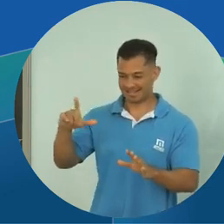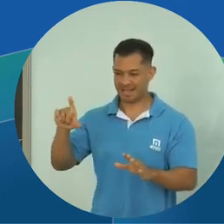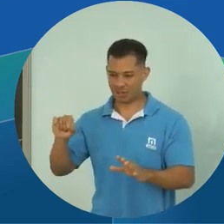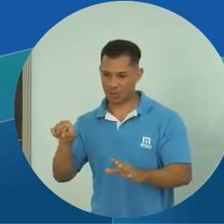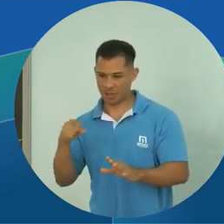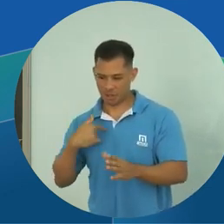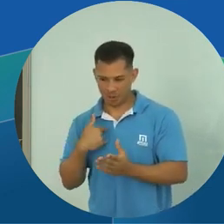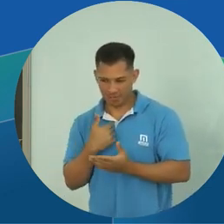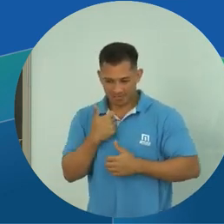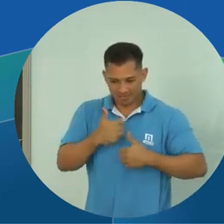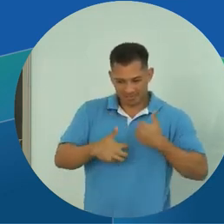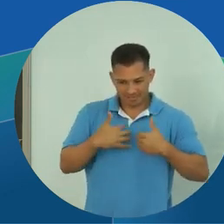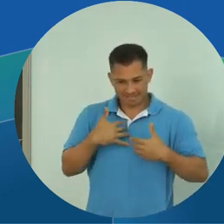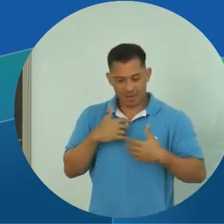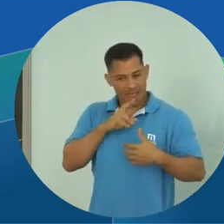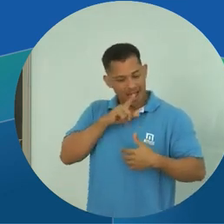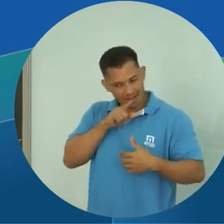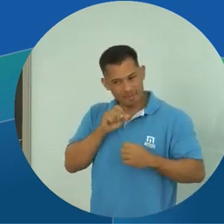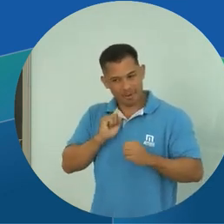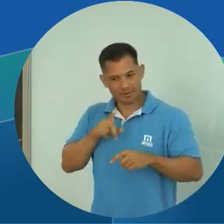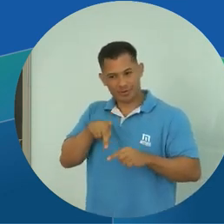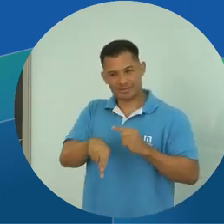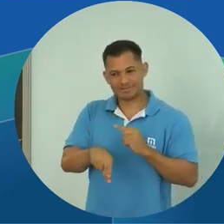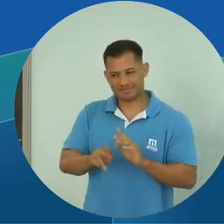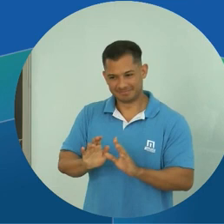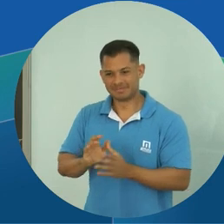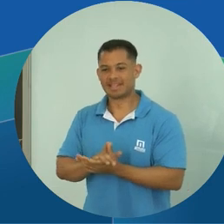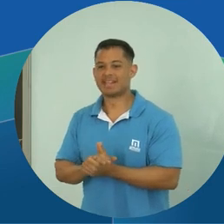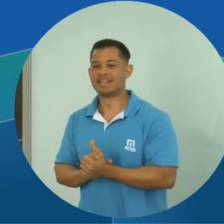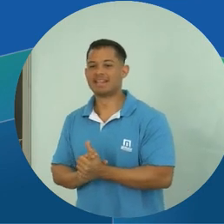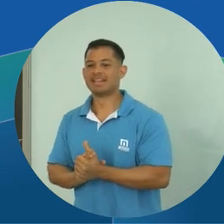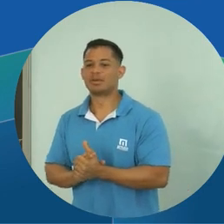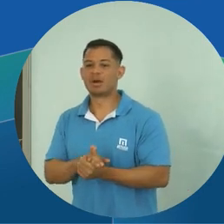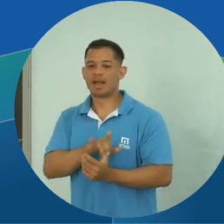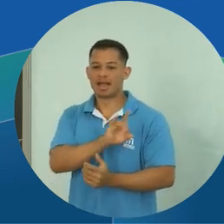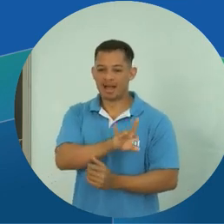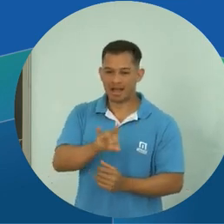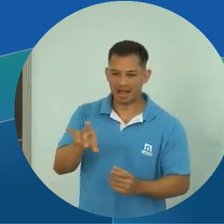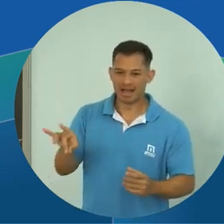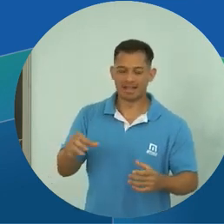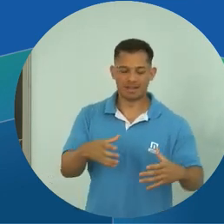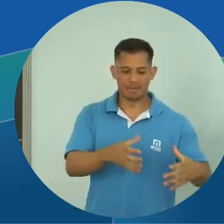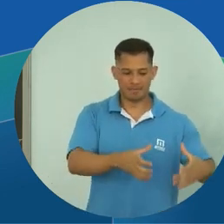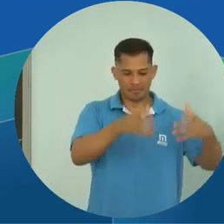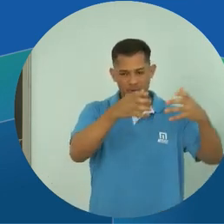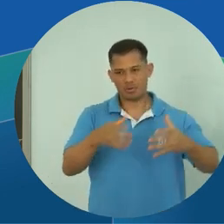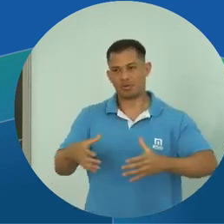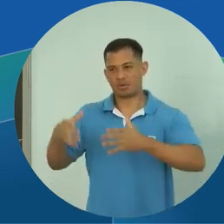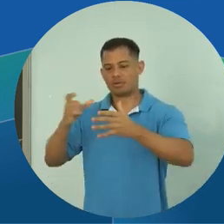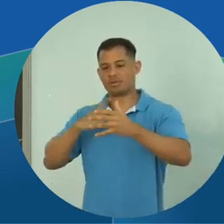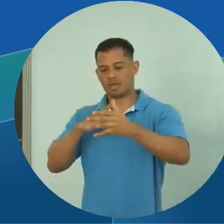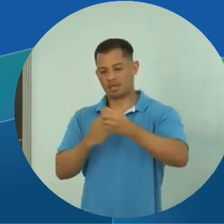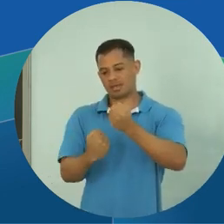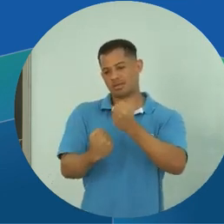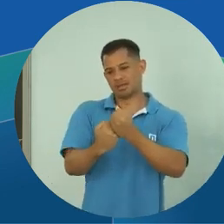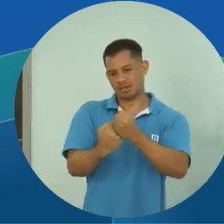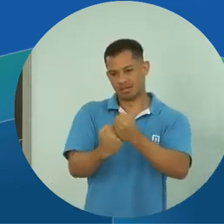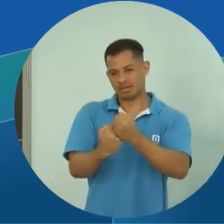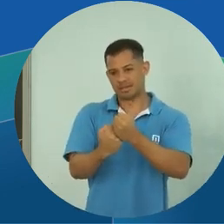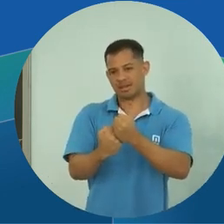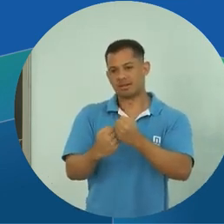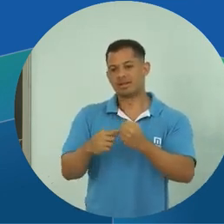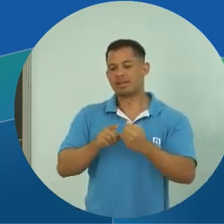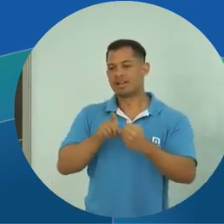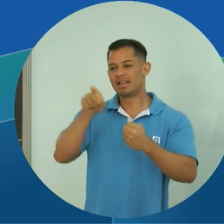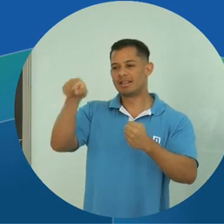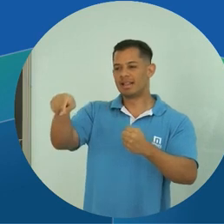bloco, né? Então, cada bloco tem o seu estudo de estabilidade. E esses blocos mais extremos, eles não seriam alvos de